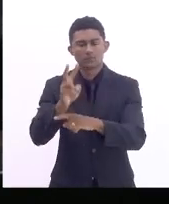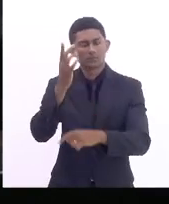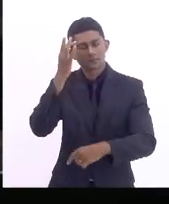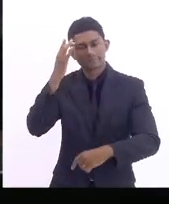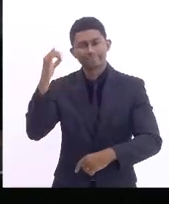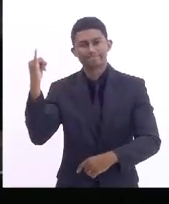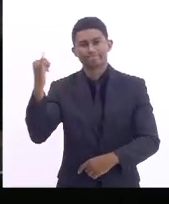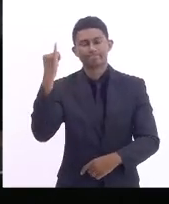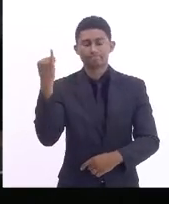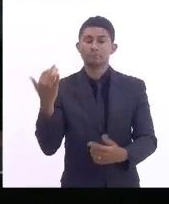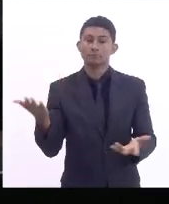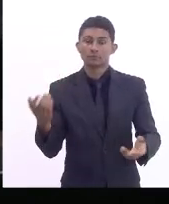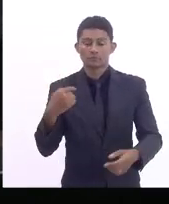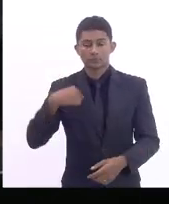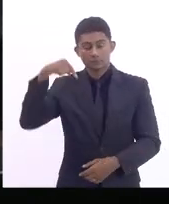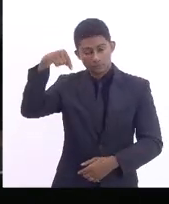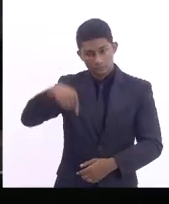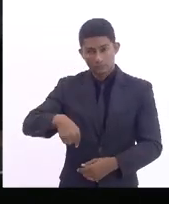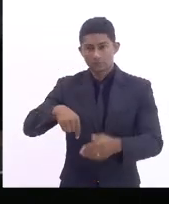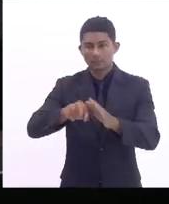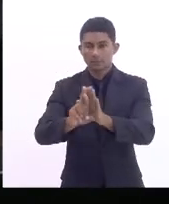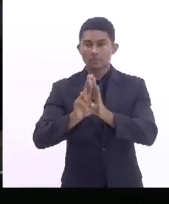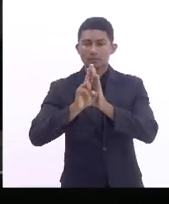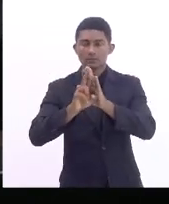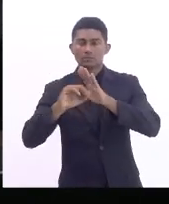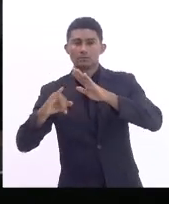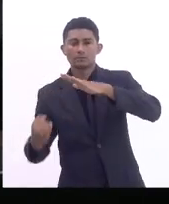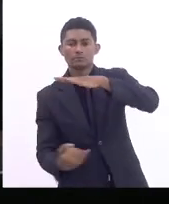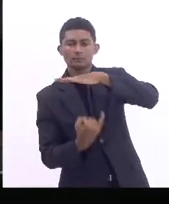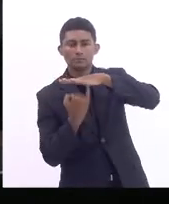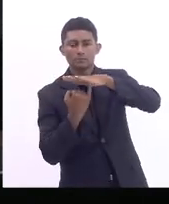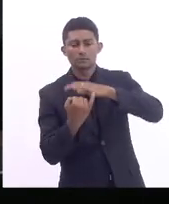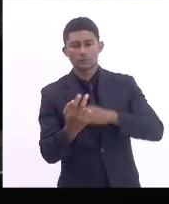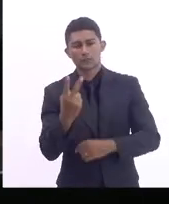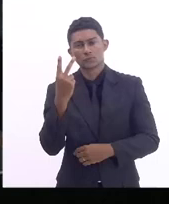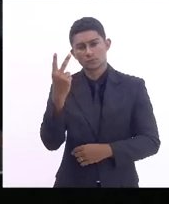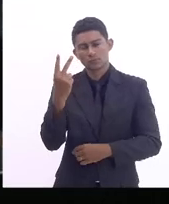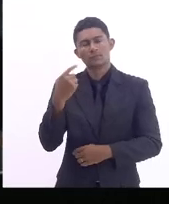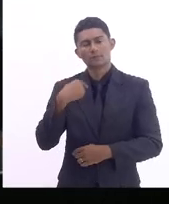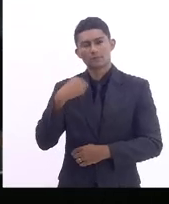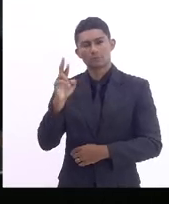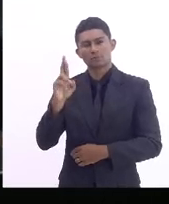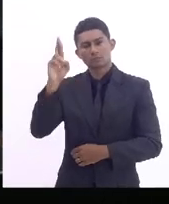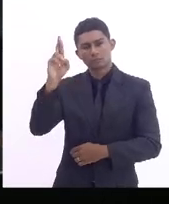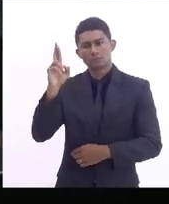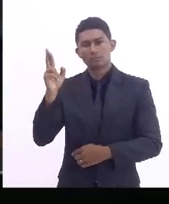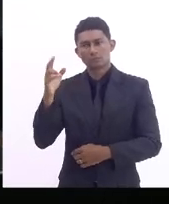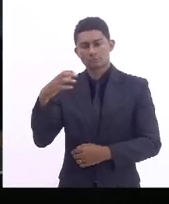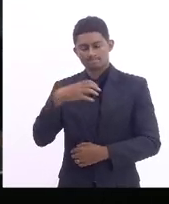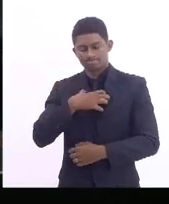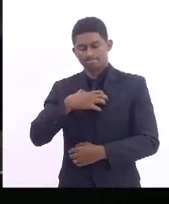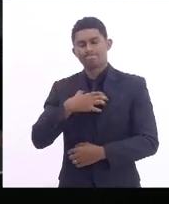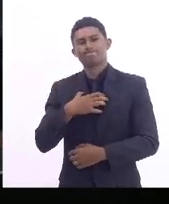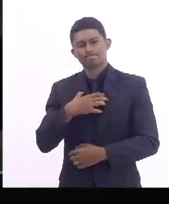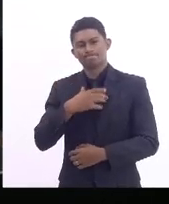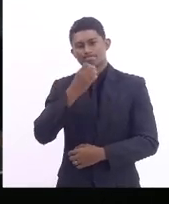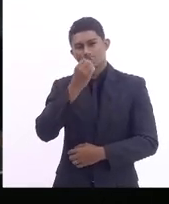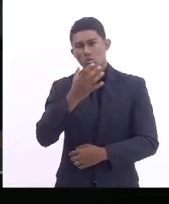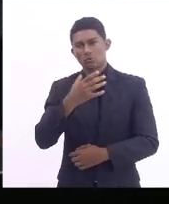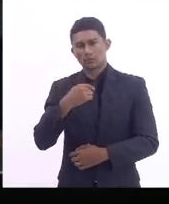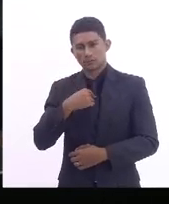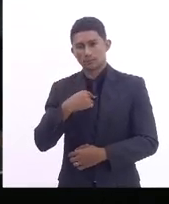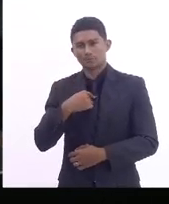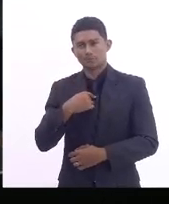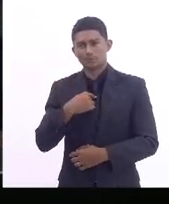então esse momento tá aqui representando essas duas instituições que com muito orgulho eu lhe deram é um grande momento para